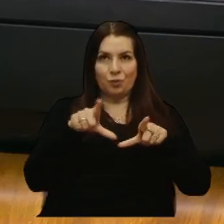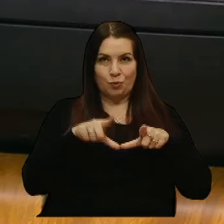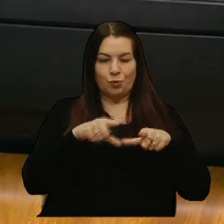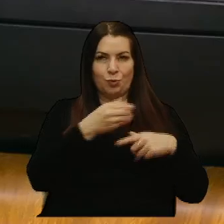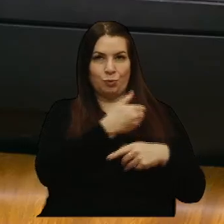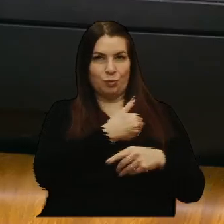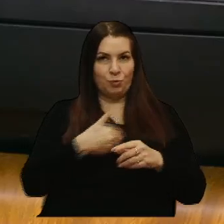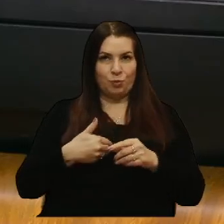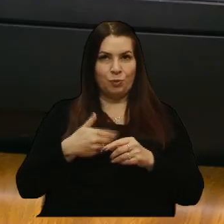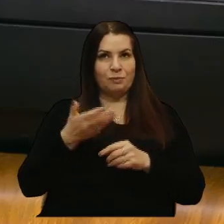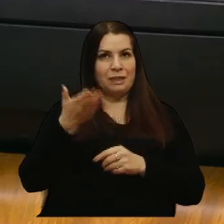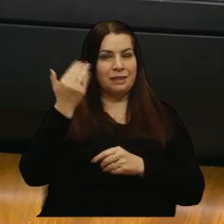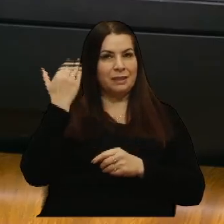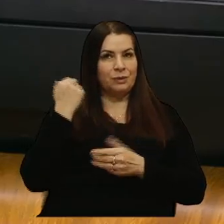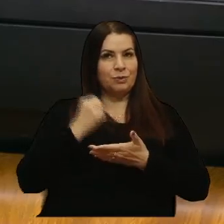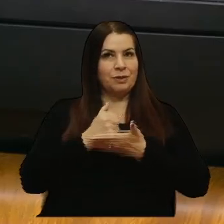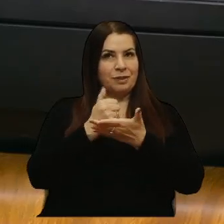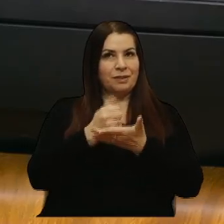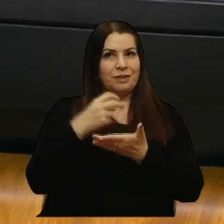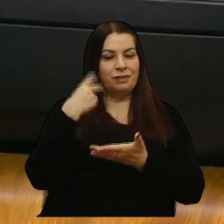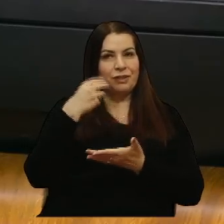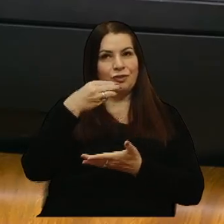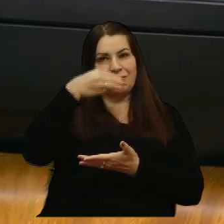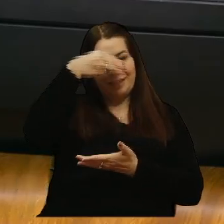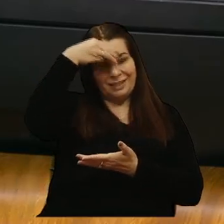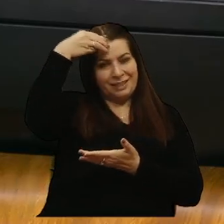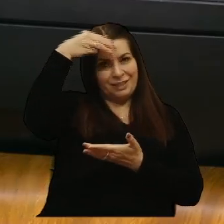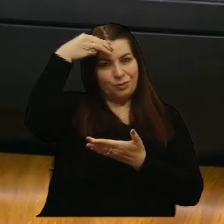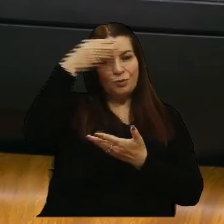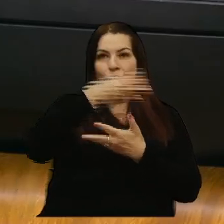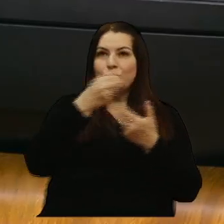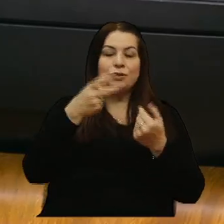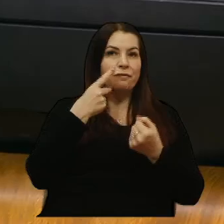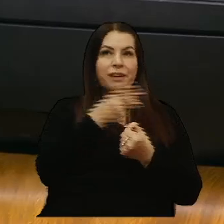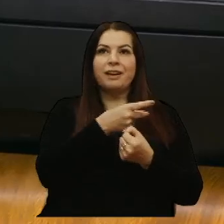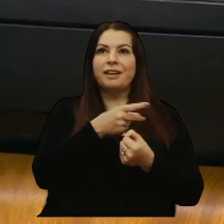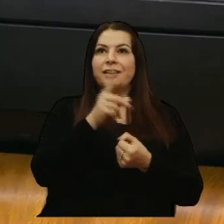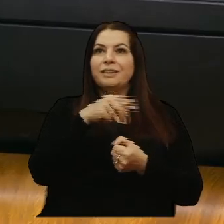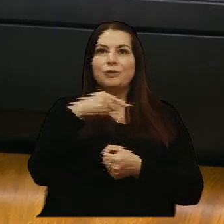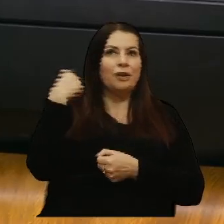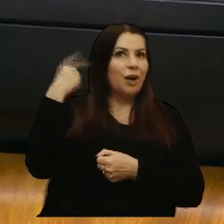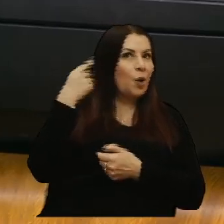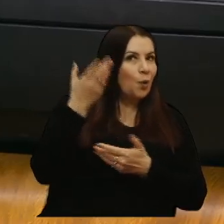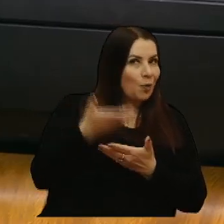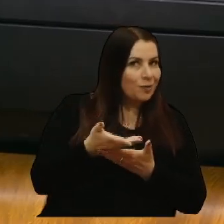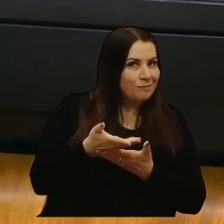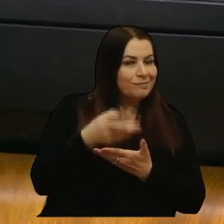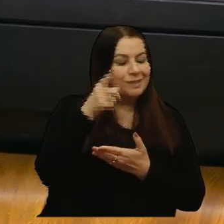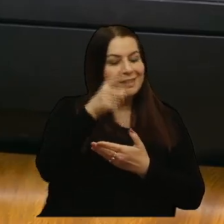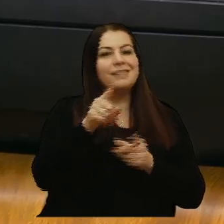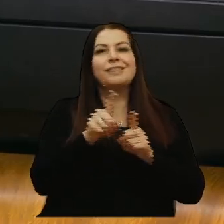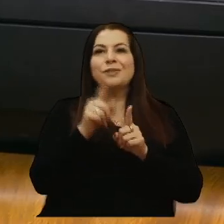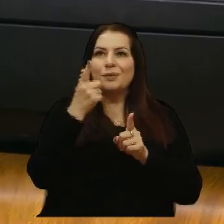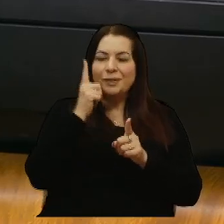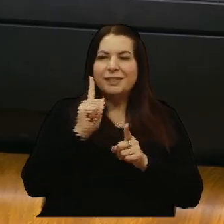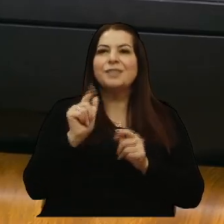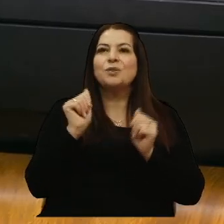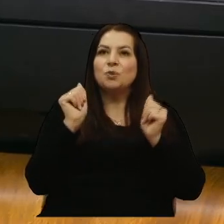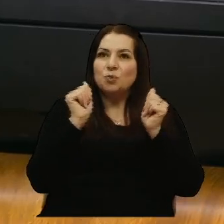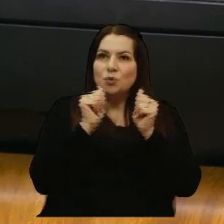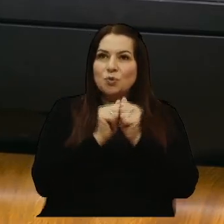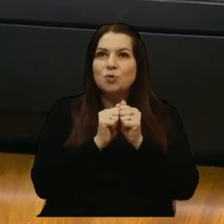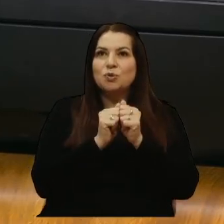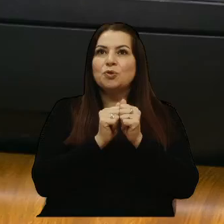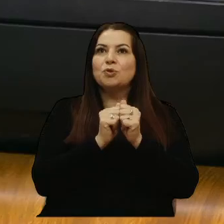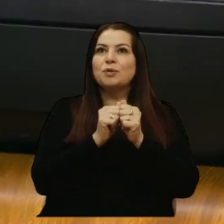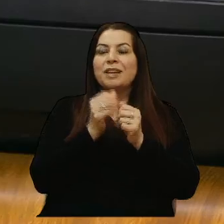público lá, quando o senhor era assessor do vereador Kiko Girardi, muitos iam falar que o senhor era maluco. E o senhor conseguiu, através de algo que